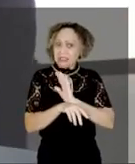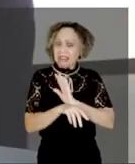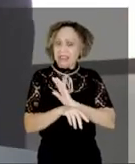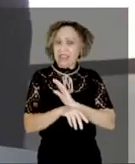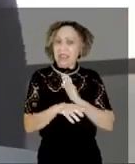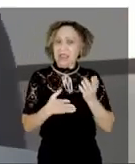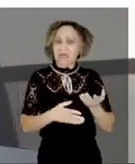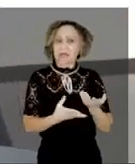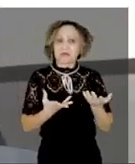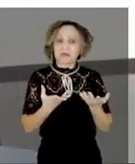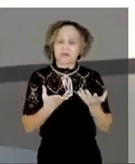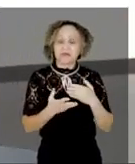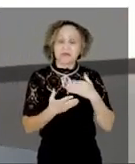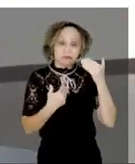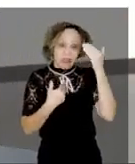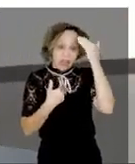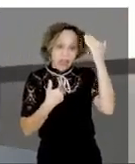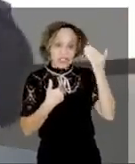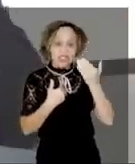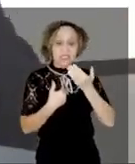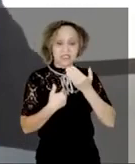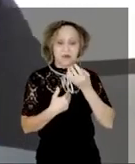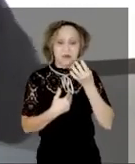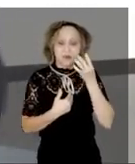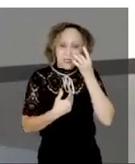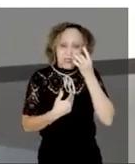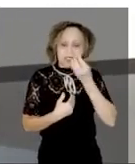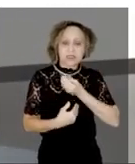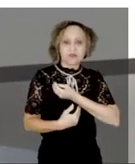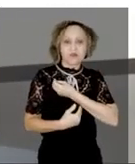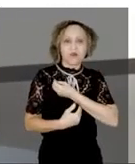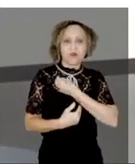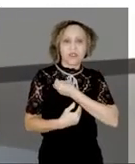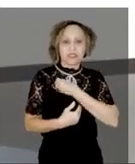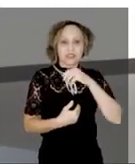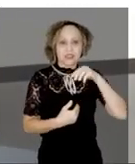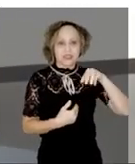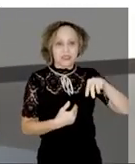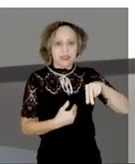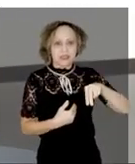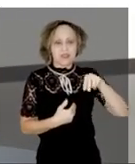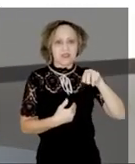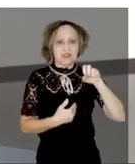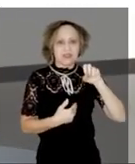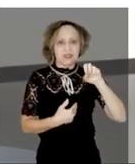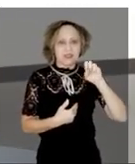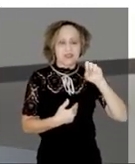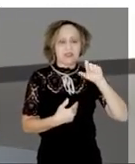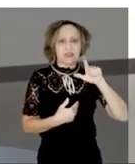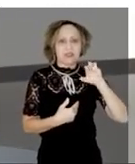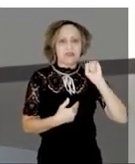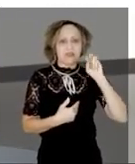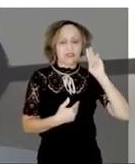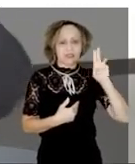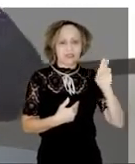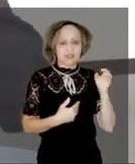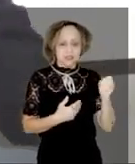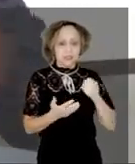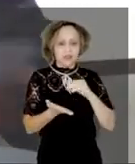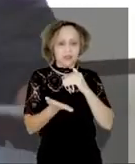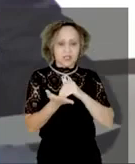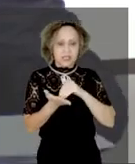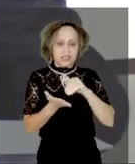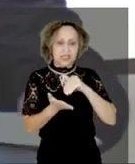minha assessoria, que olha aqui do lado, não acho ninguém, vai me passando aqui se eu esqueci de alguém. Está